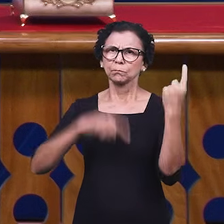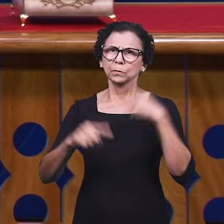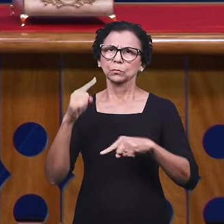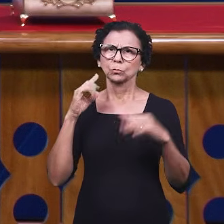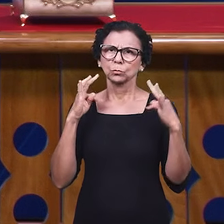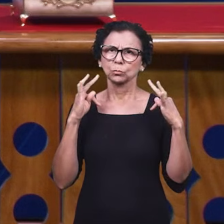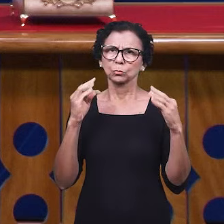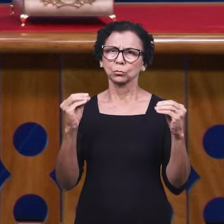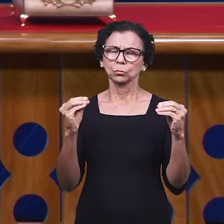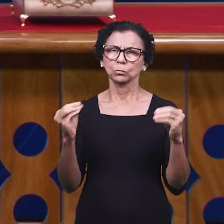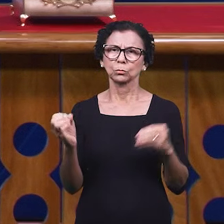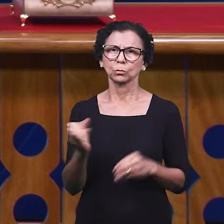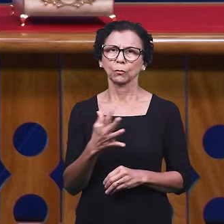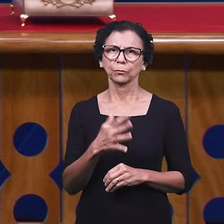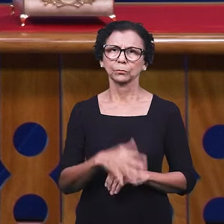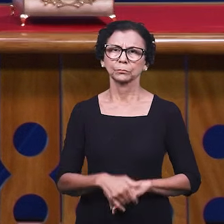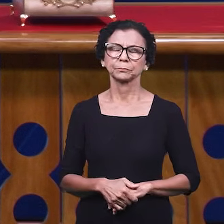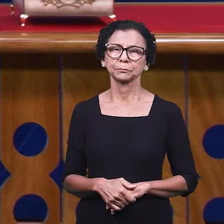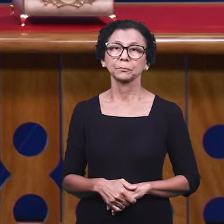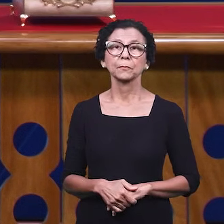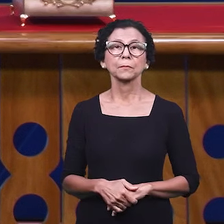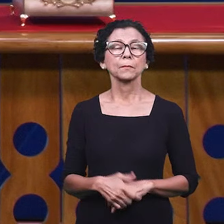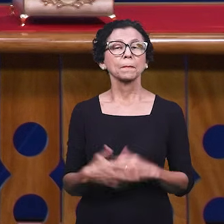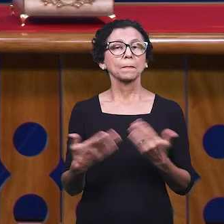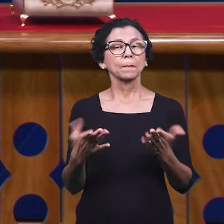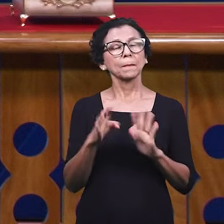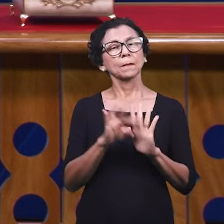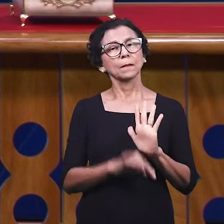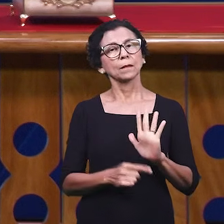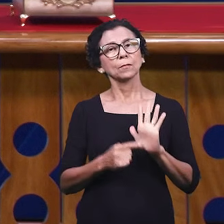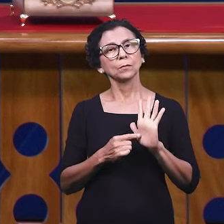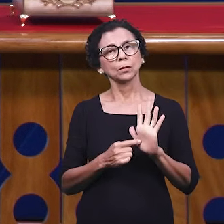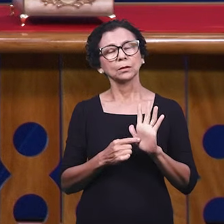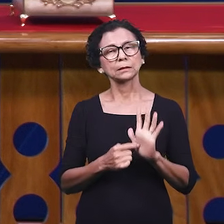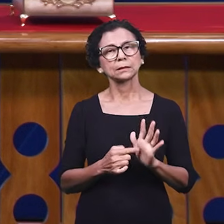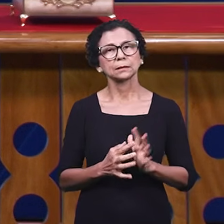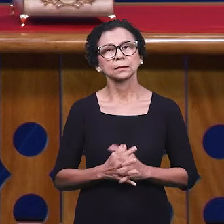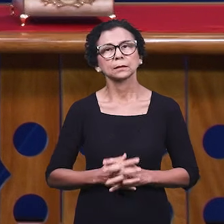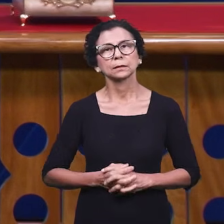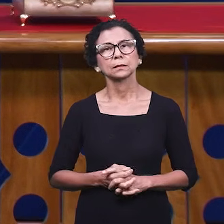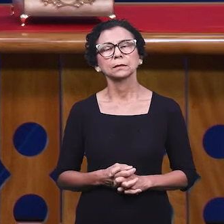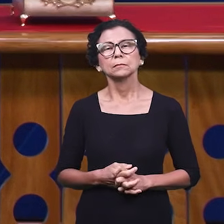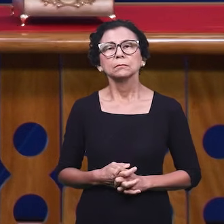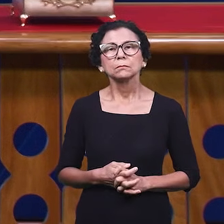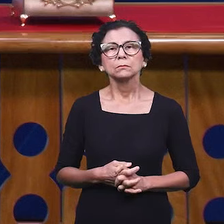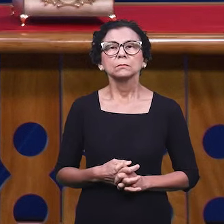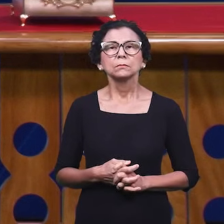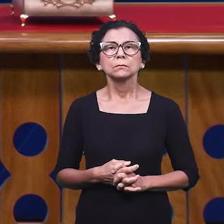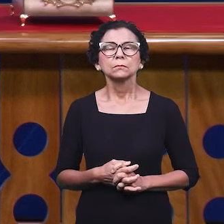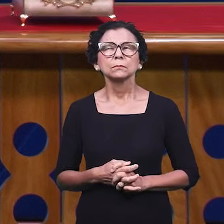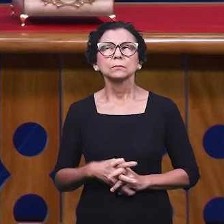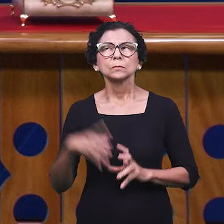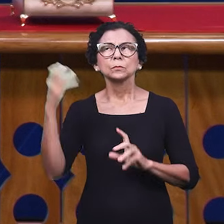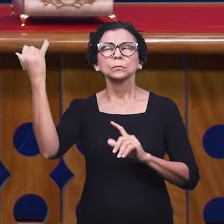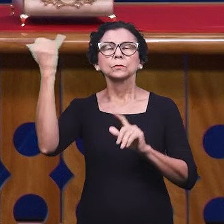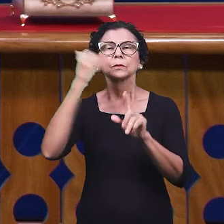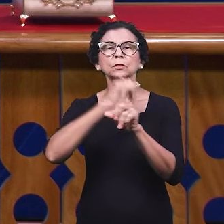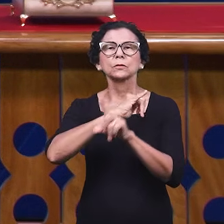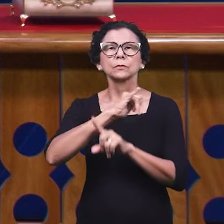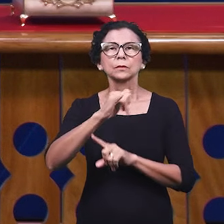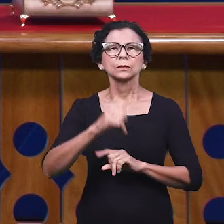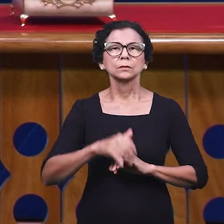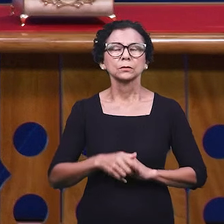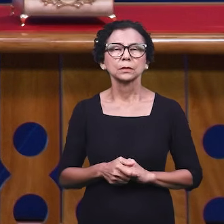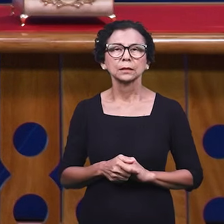sua situação. E esse texto fala disso, fala de, profeticamente, um momento